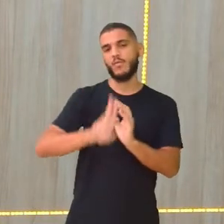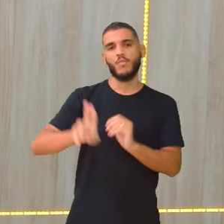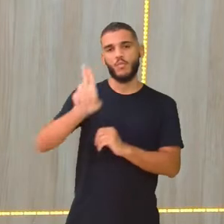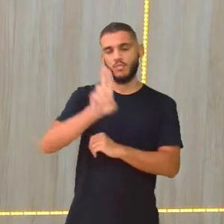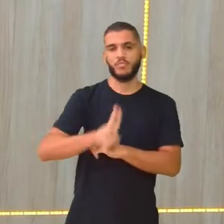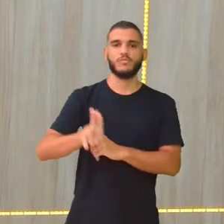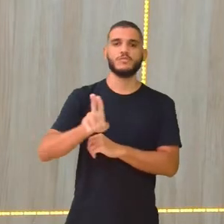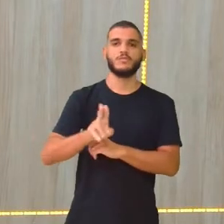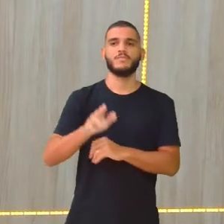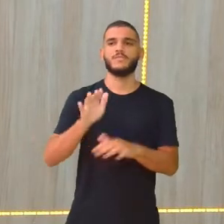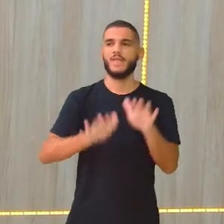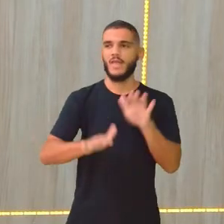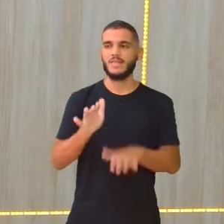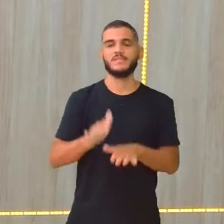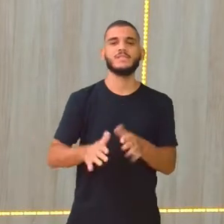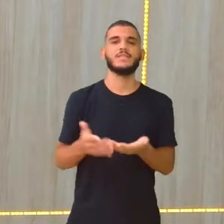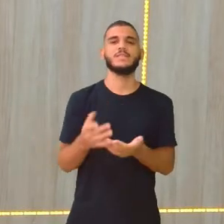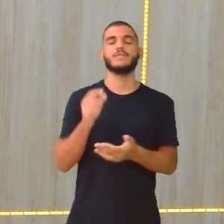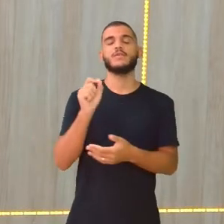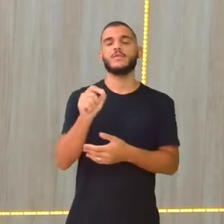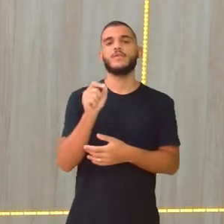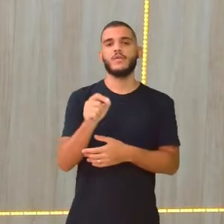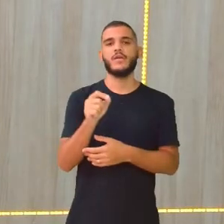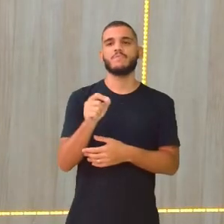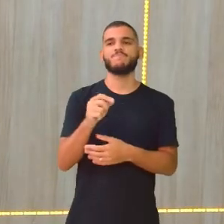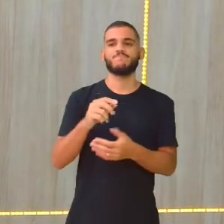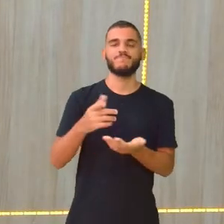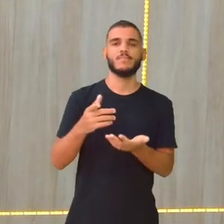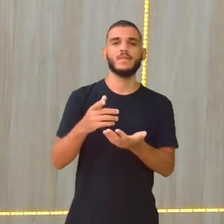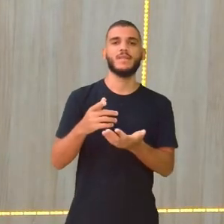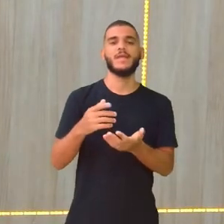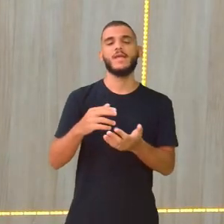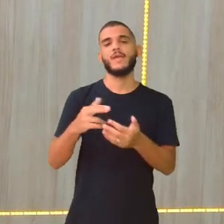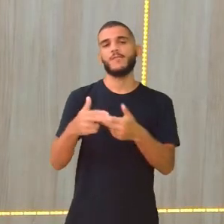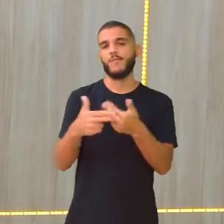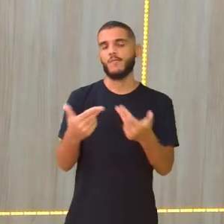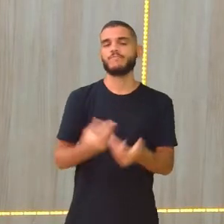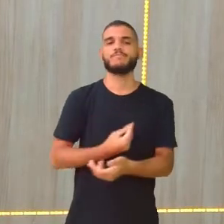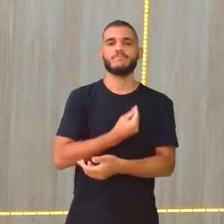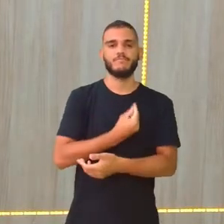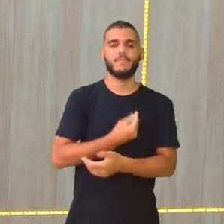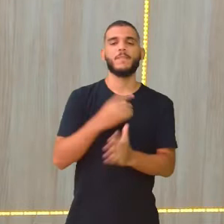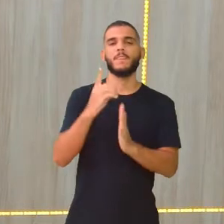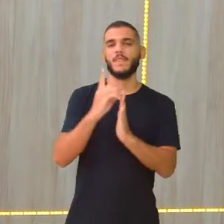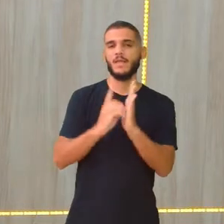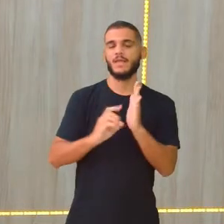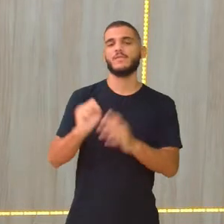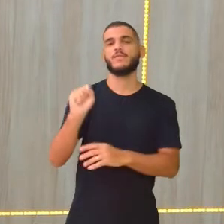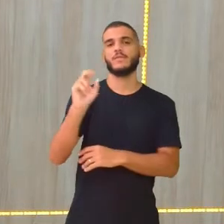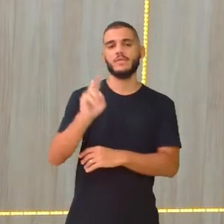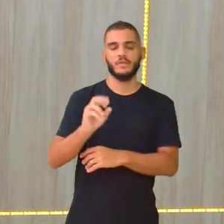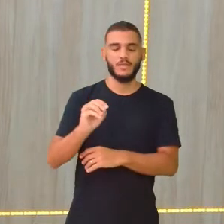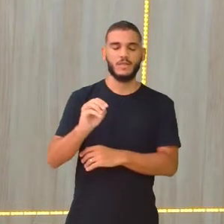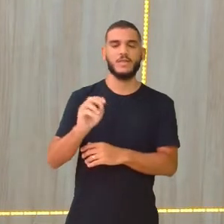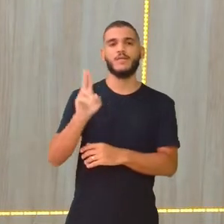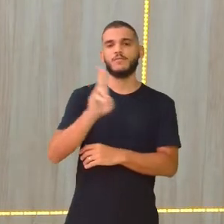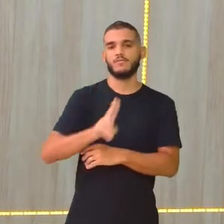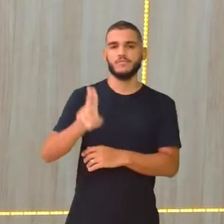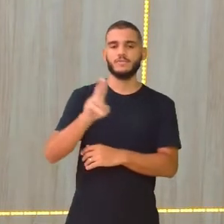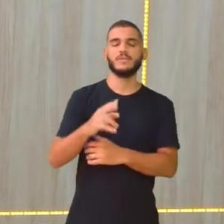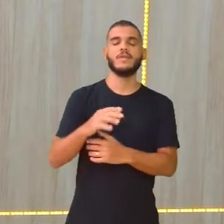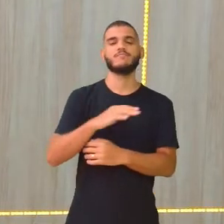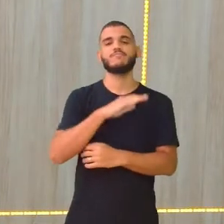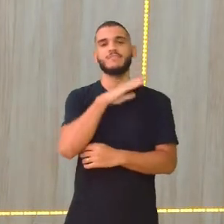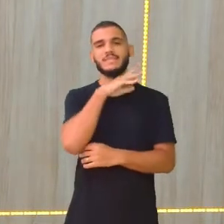né, muitas vezes de micro-organismos, mas no início, até a década de 80, estava sendo utilizado, né, animais aí de